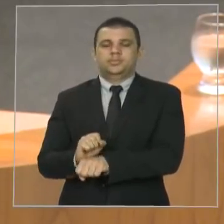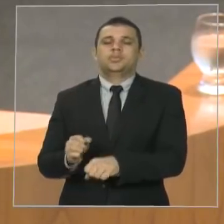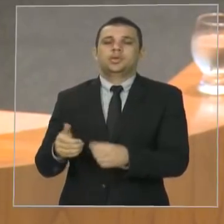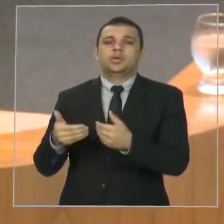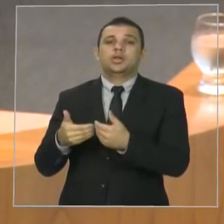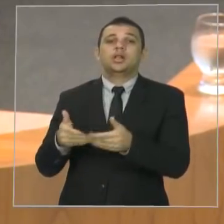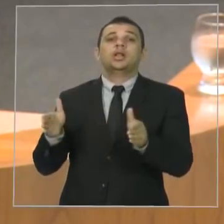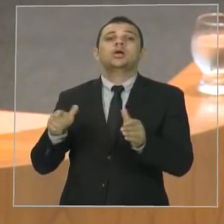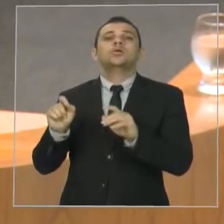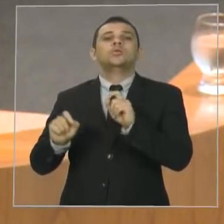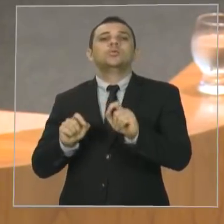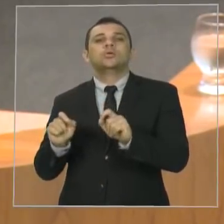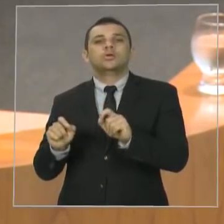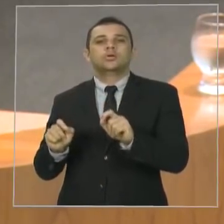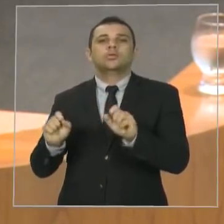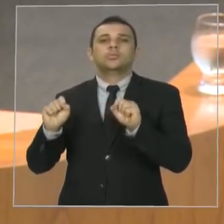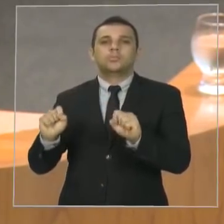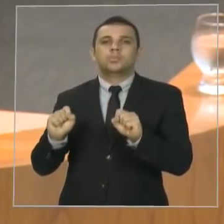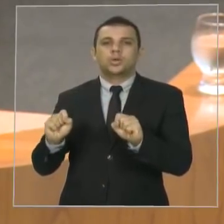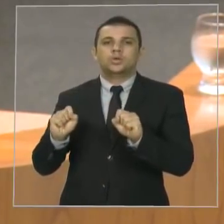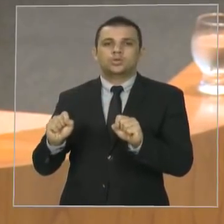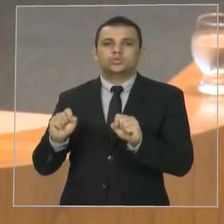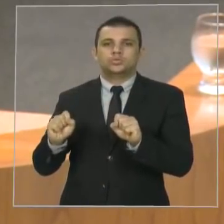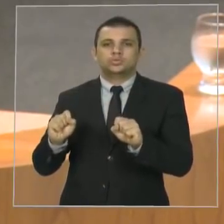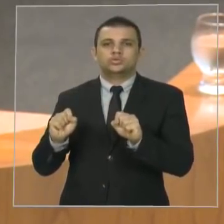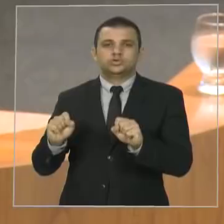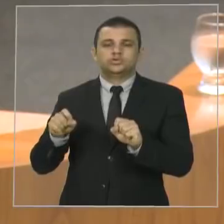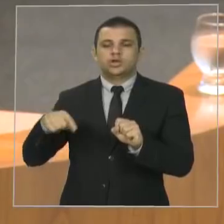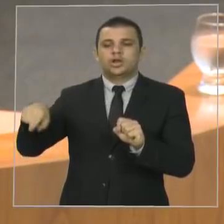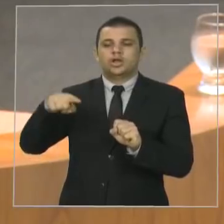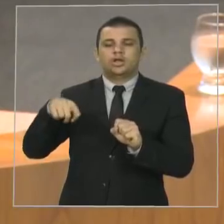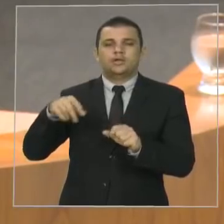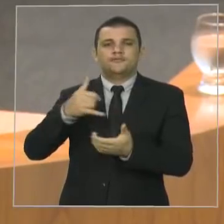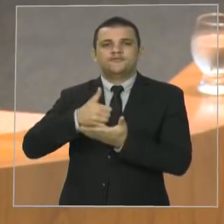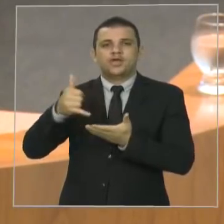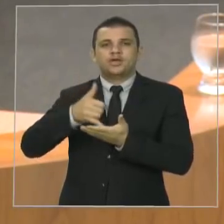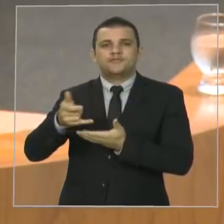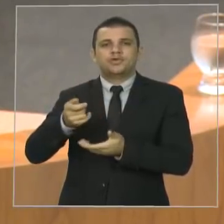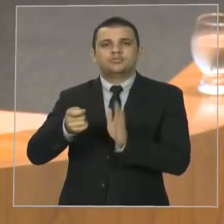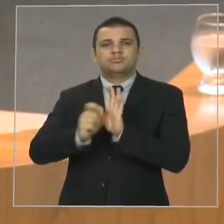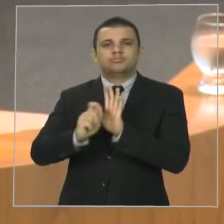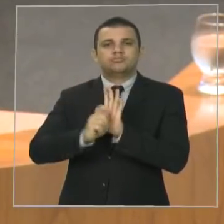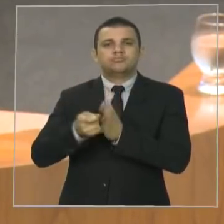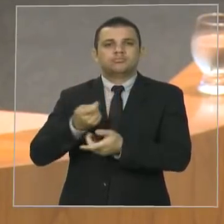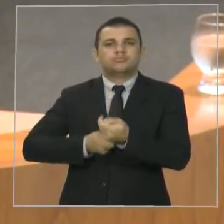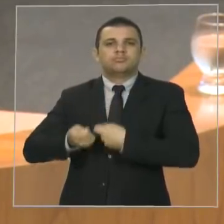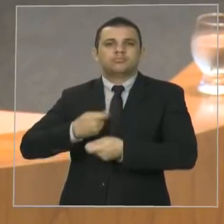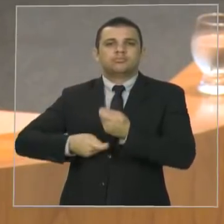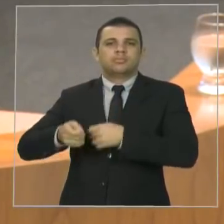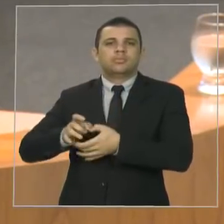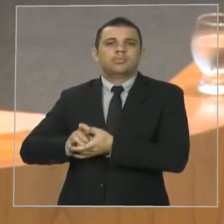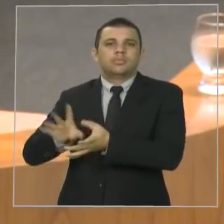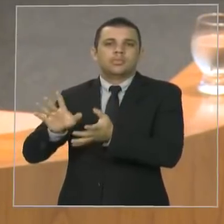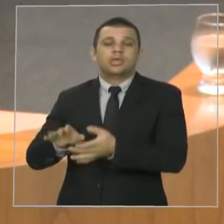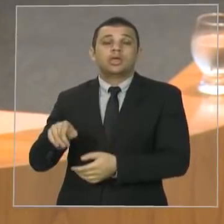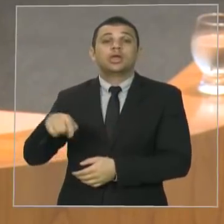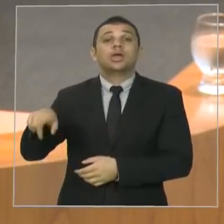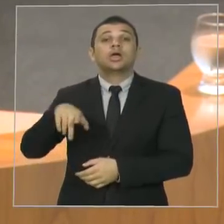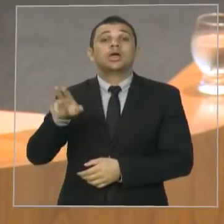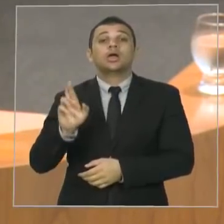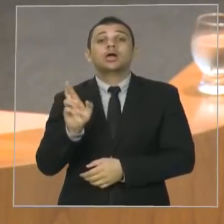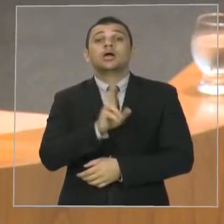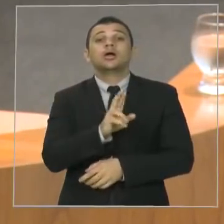o jornalista Felipe Moura Brasil, jornalista da Veja, no dia 12 de fevereiro de 2017, diz,